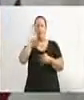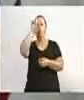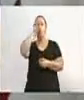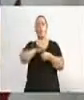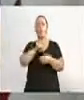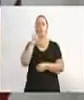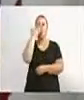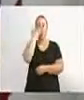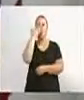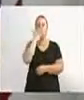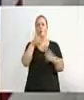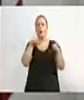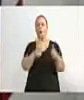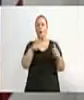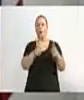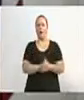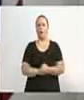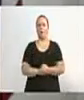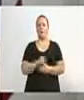o primeiro que vaza.